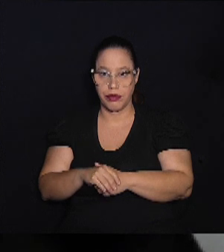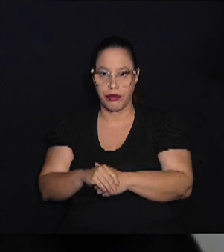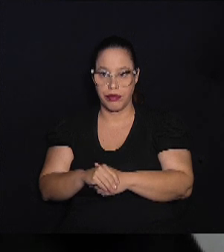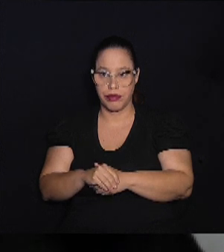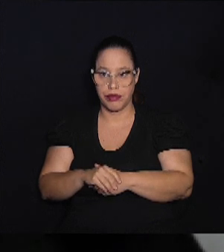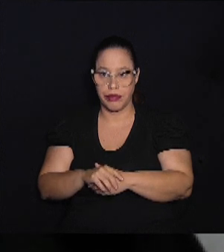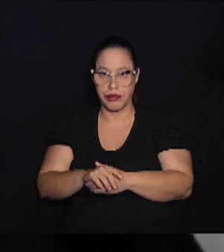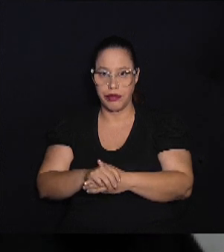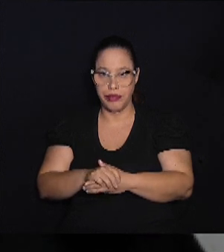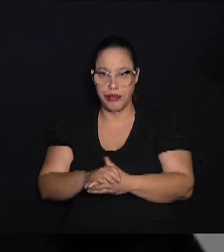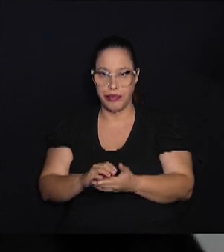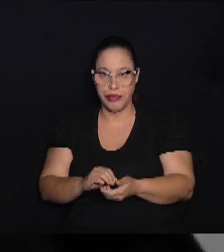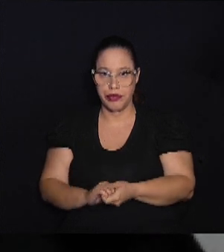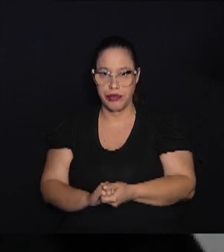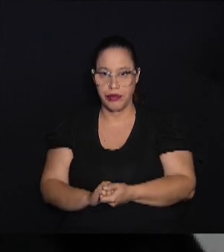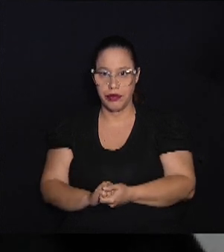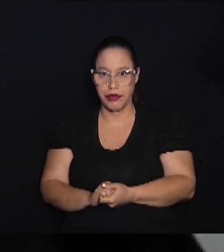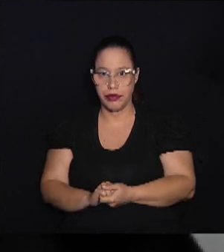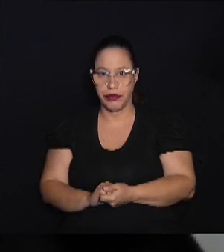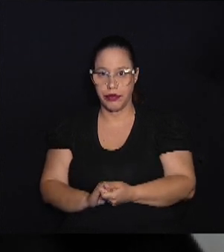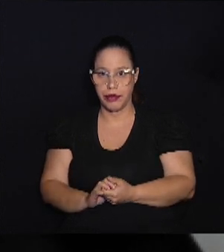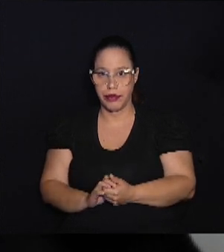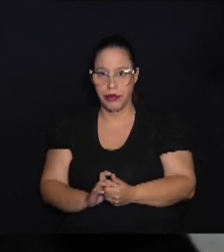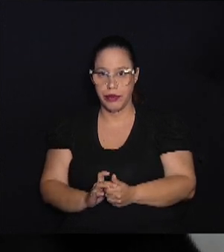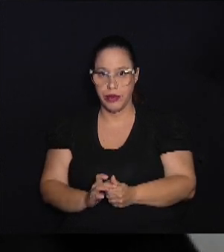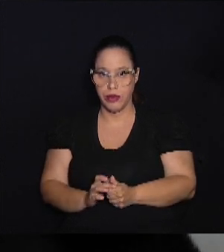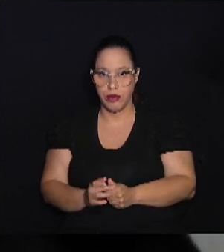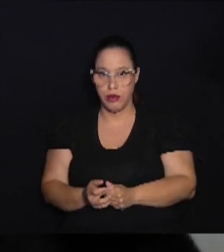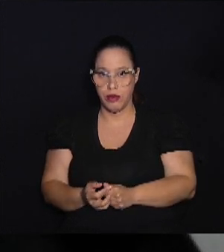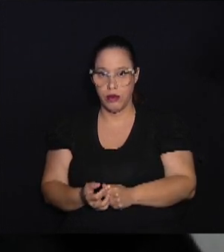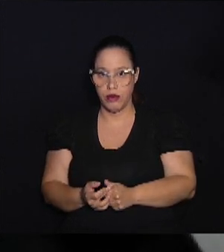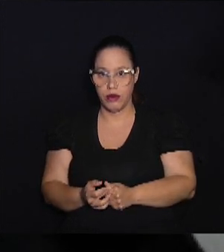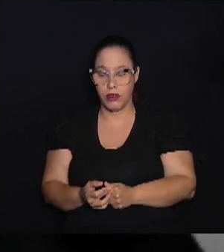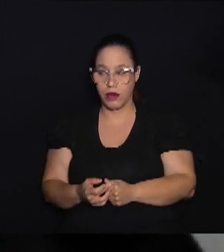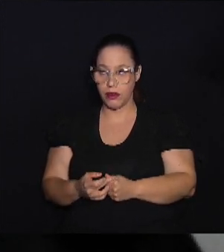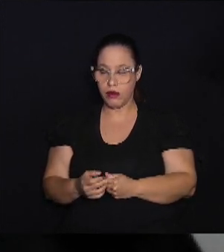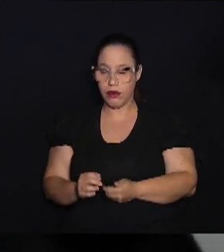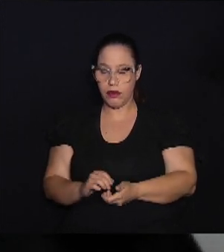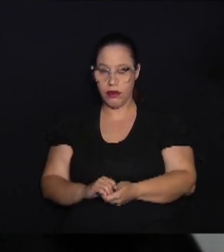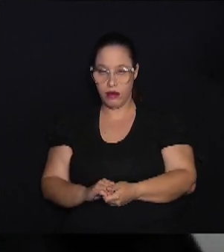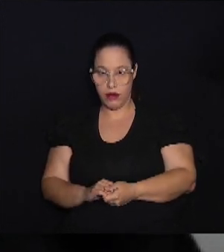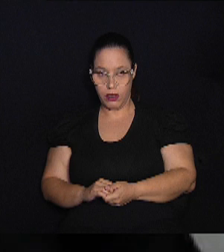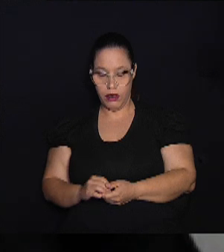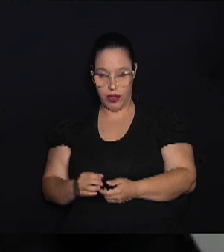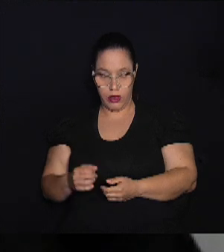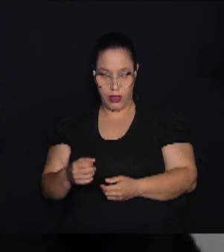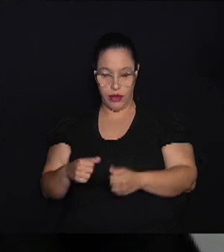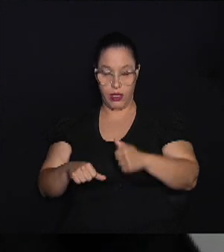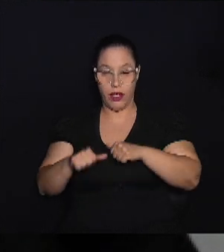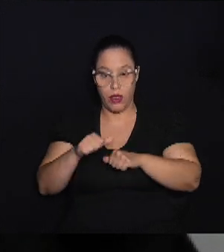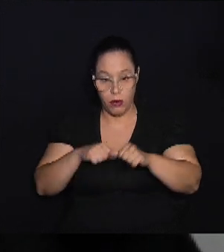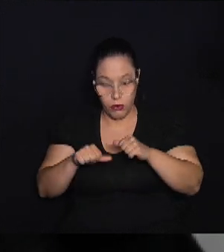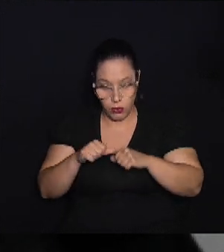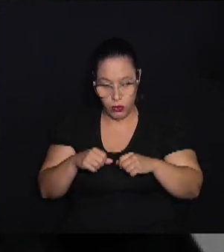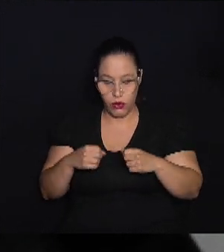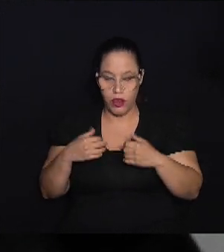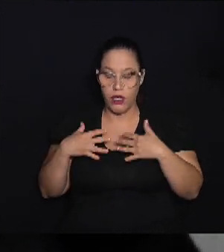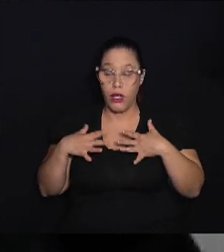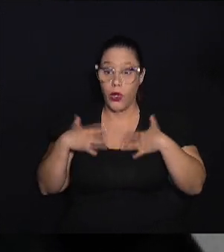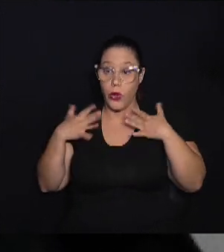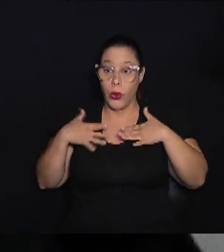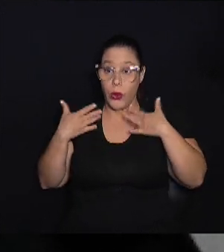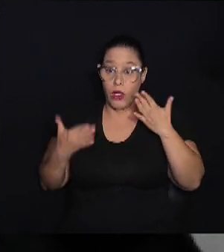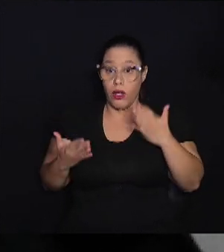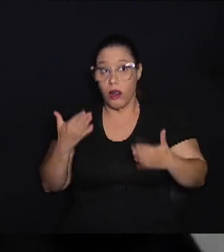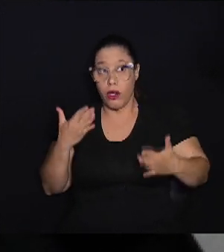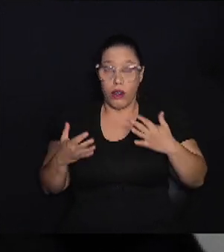citocinas, mediadores que vão desencadear uma resposta inflamatória no organismo e isso altera a sinergia, o equilíbrio